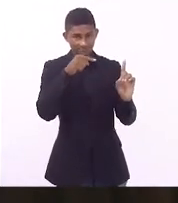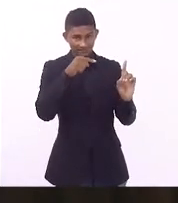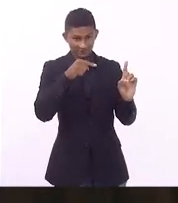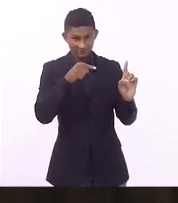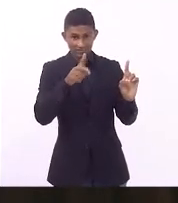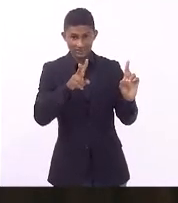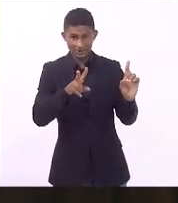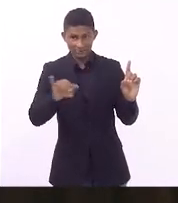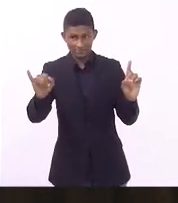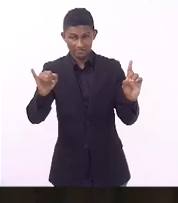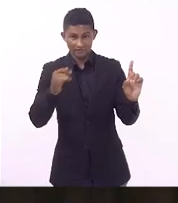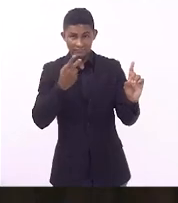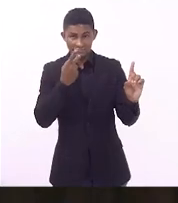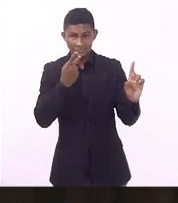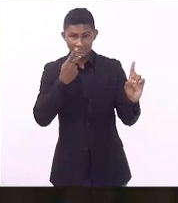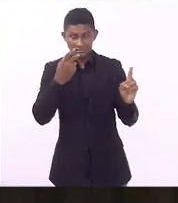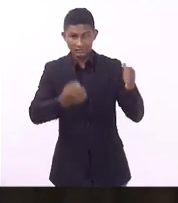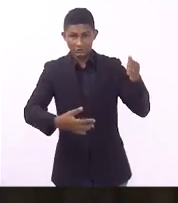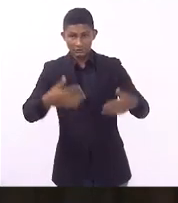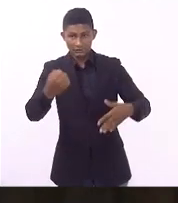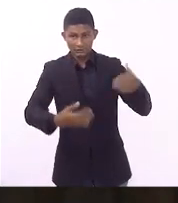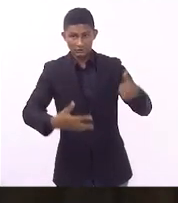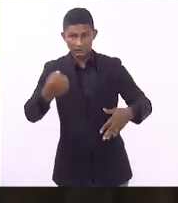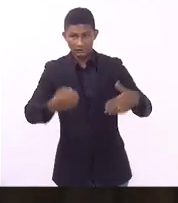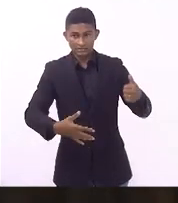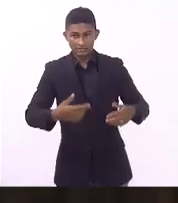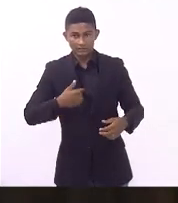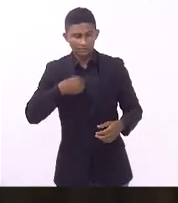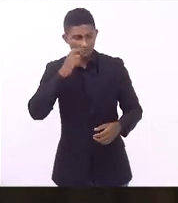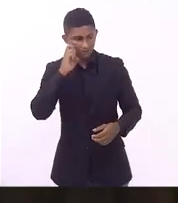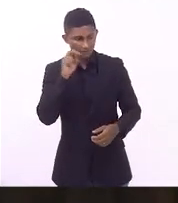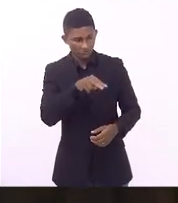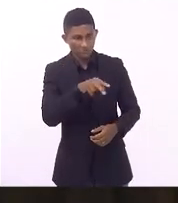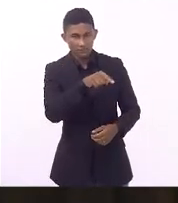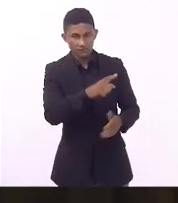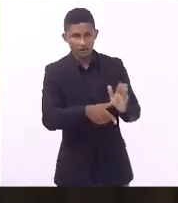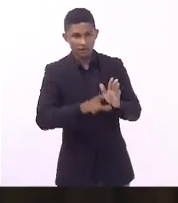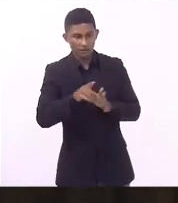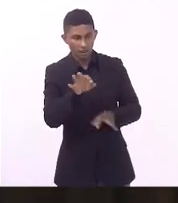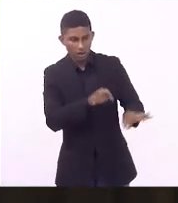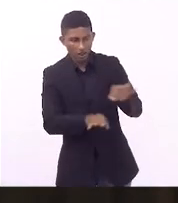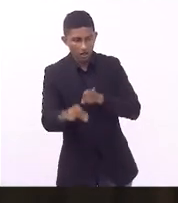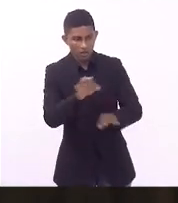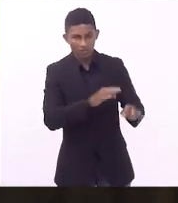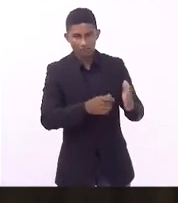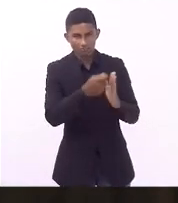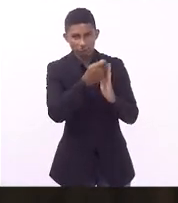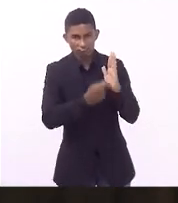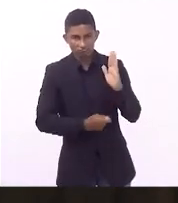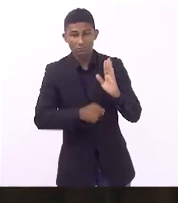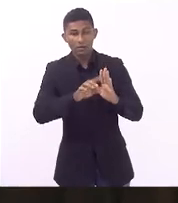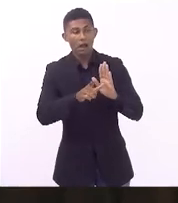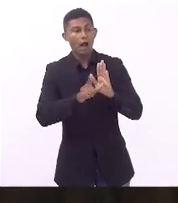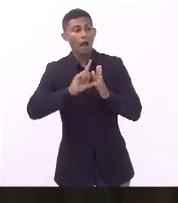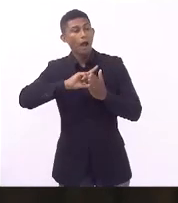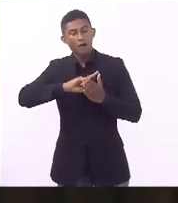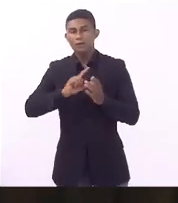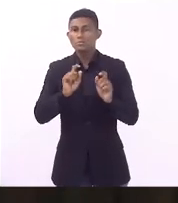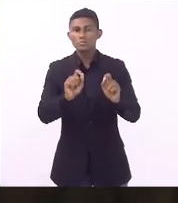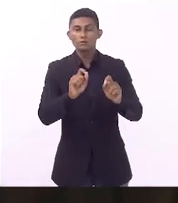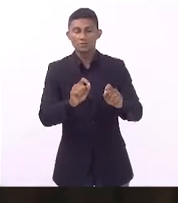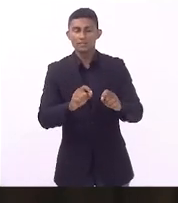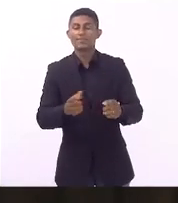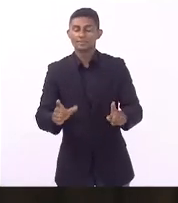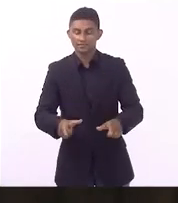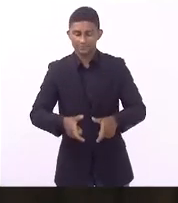fala está robusta. Tá, eu vi, veio preparado. Bom, é chegado o momento solene de entrega da